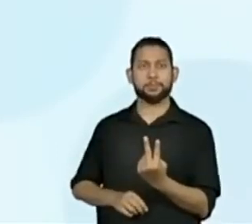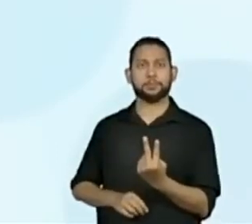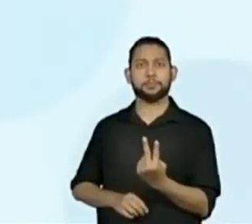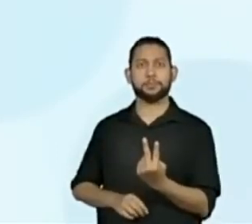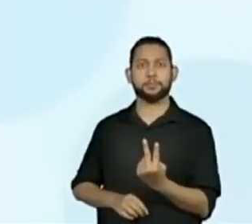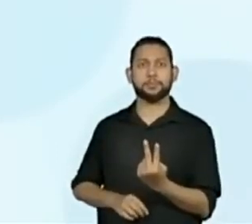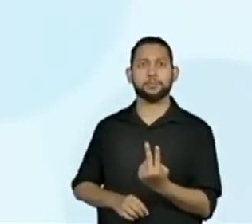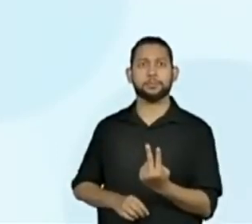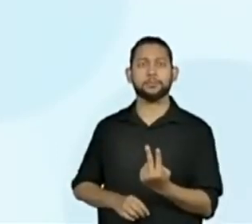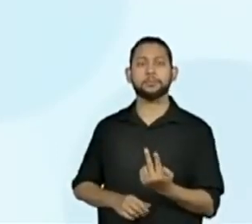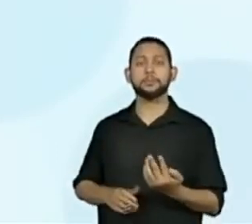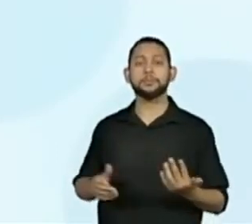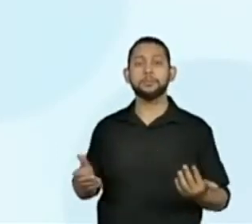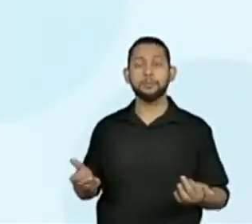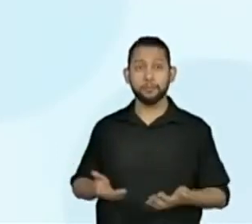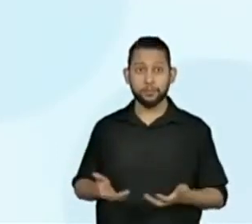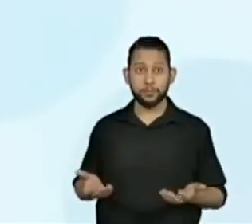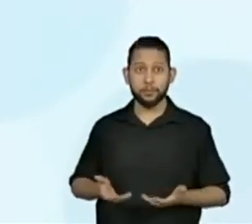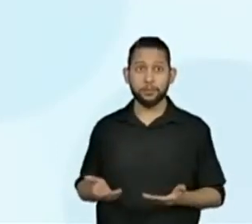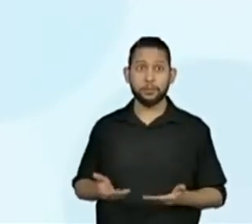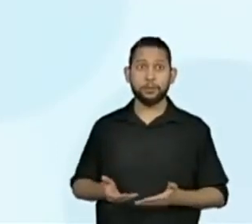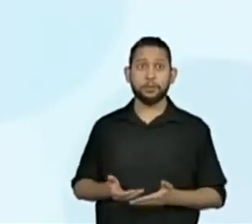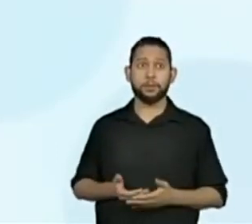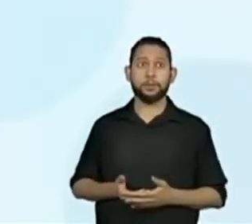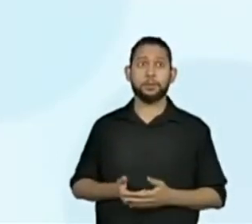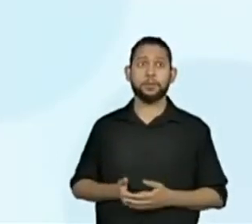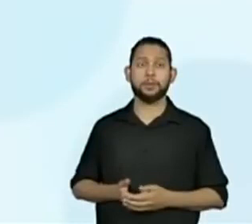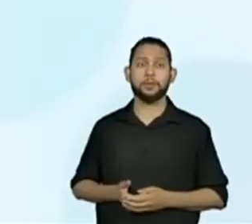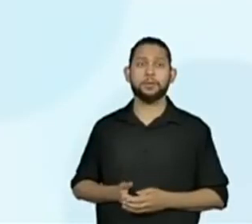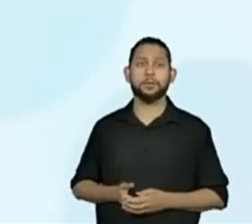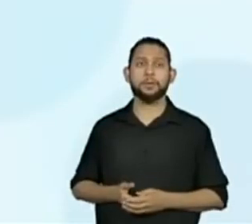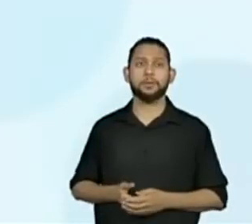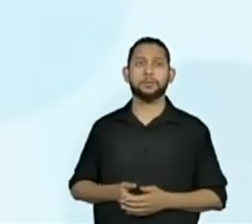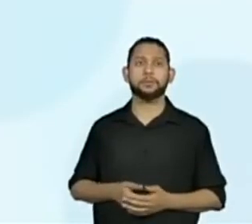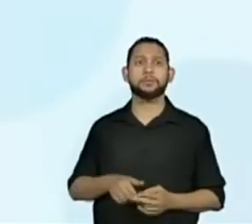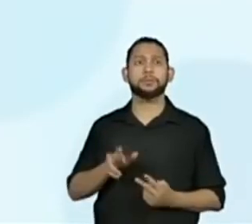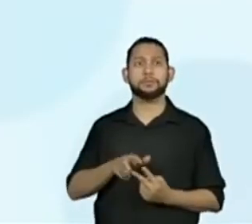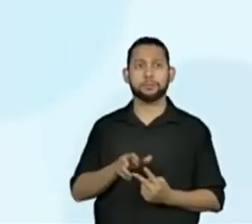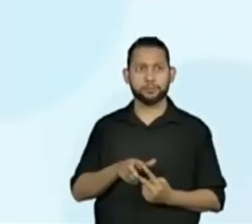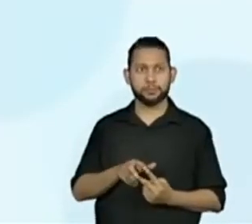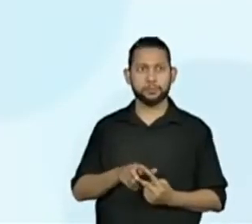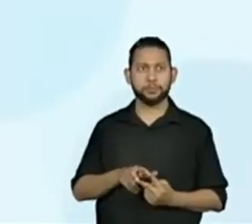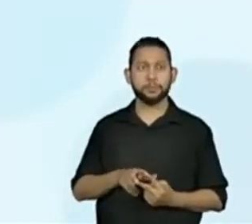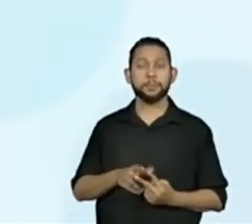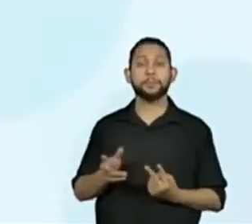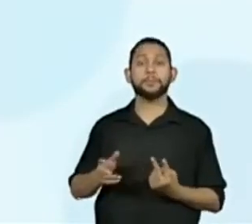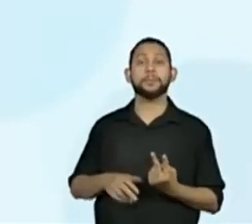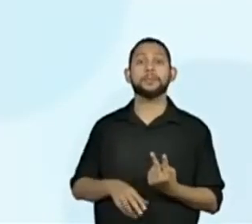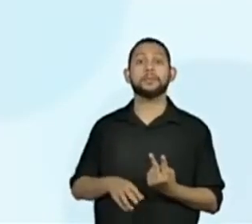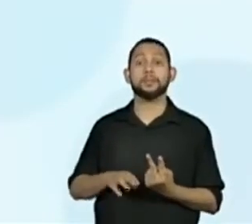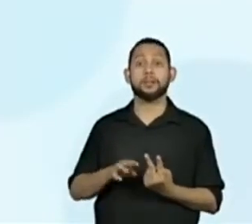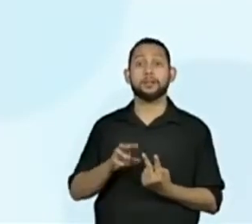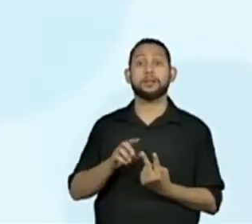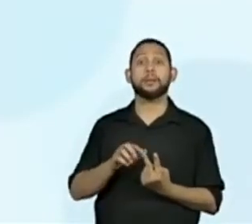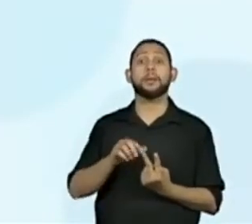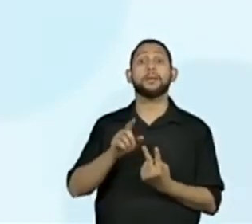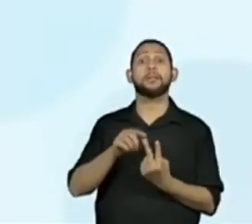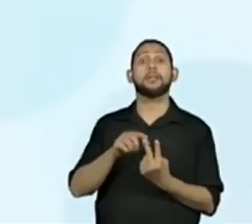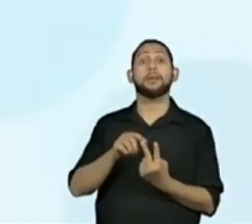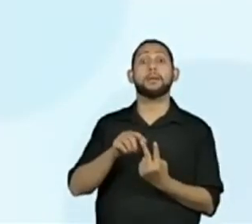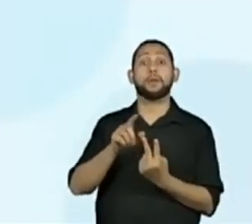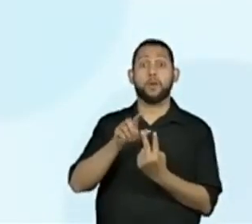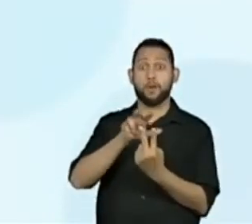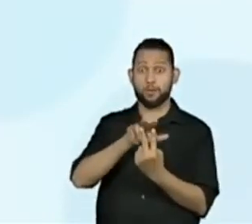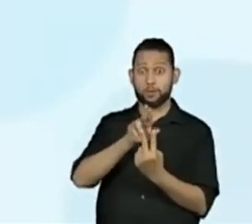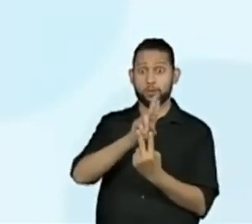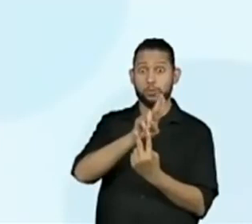algarismos. Exato. Então, vamos pela menor dezena. Isso. Próxima dica, não é? A menor dezena que nós temos aí,